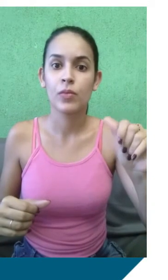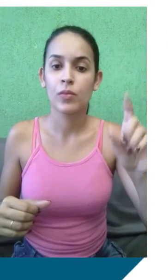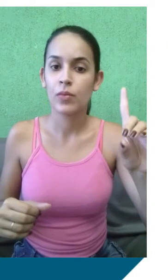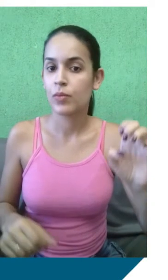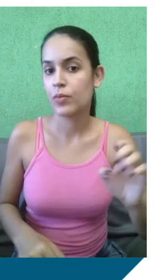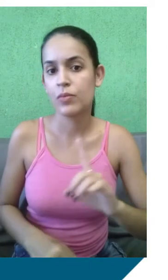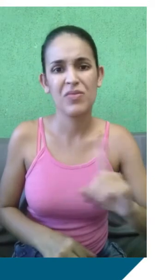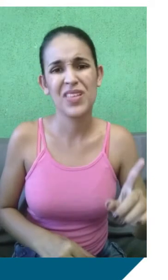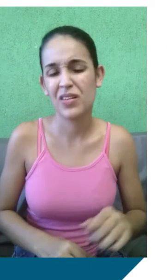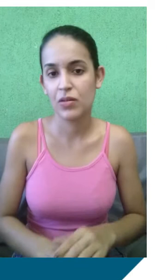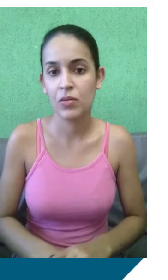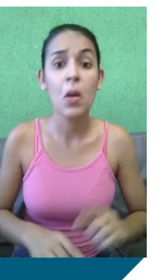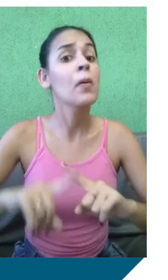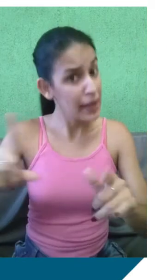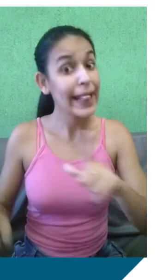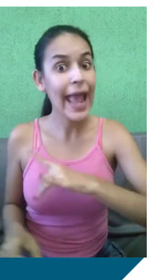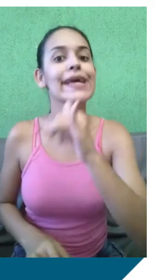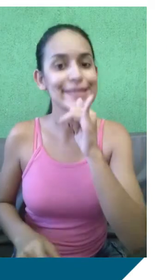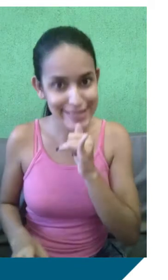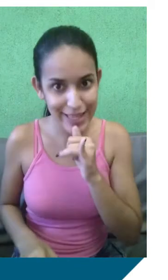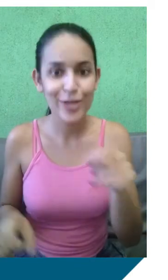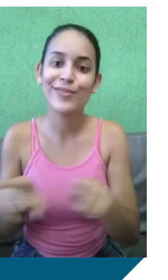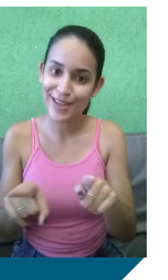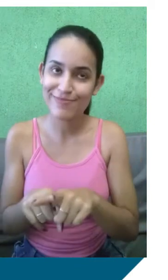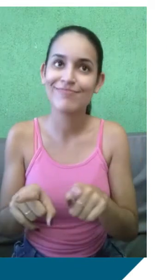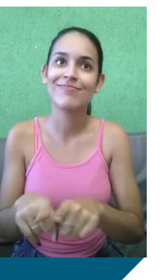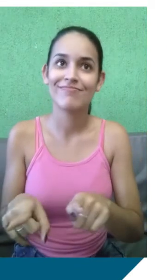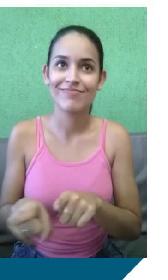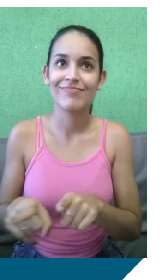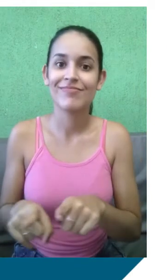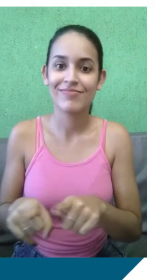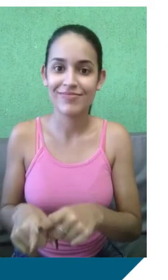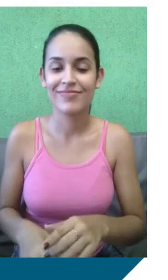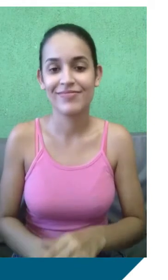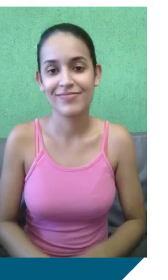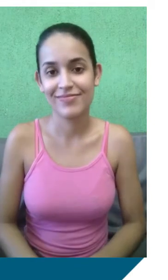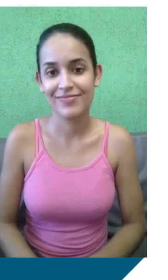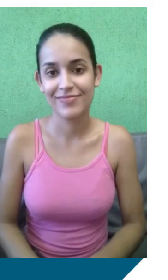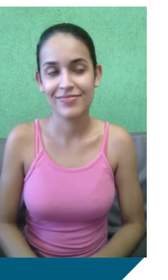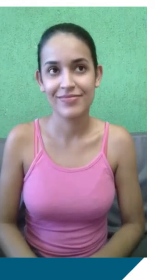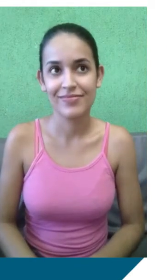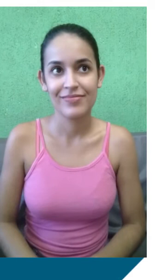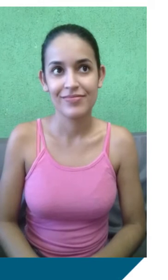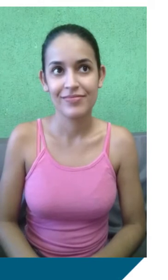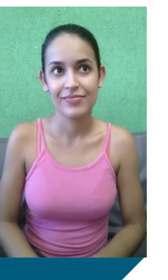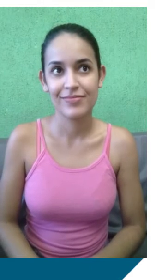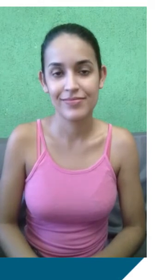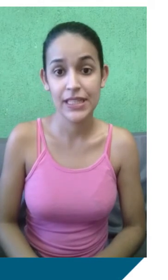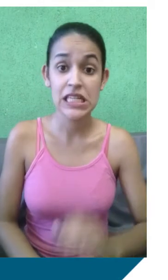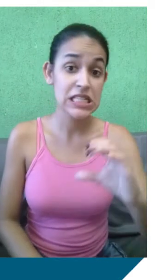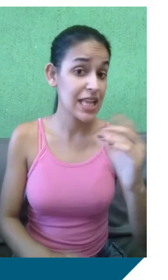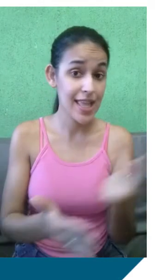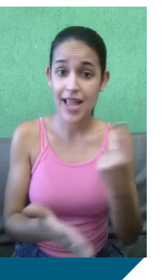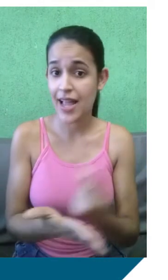carro, bebidas ou roupas, embora isso seja citado no texto como exemplos de publicidade. A